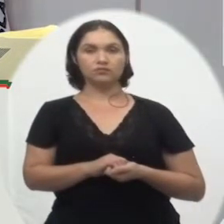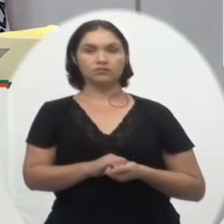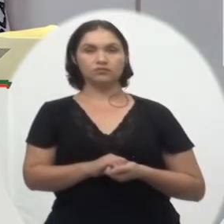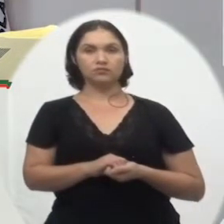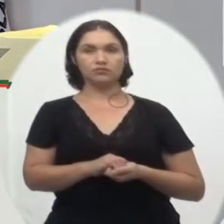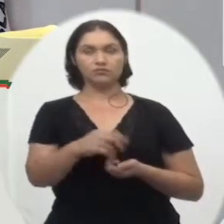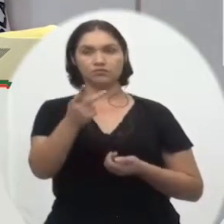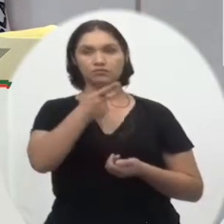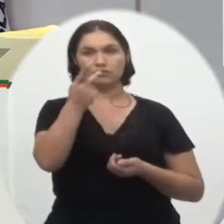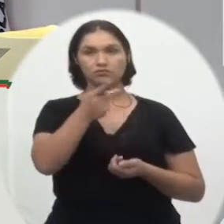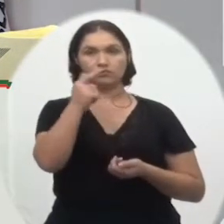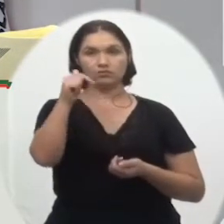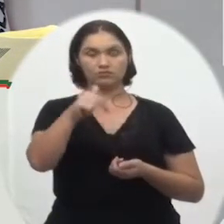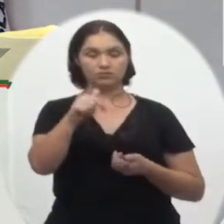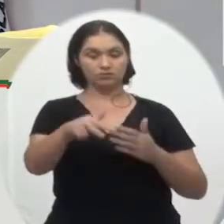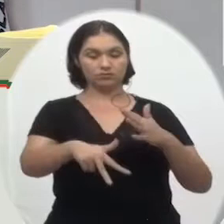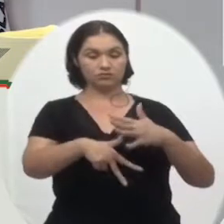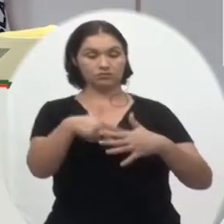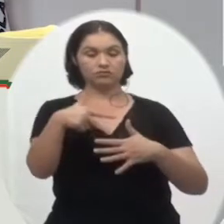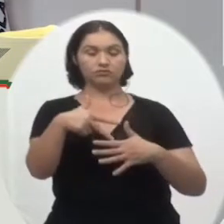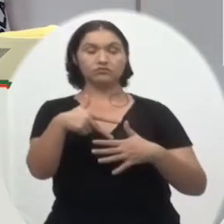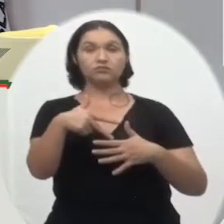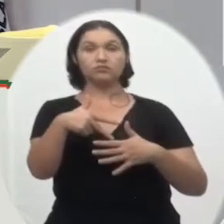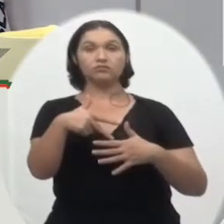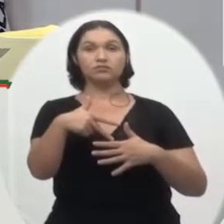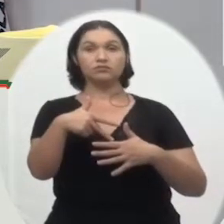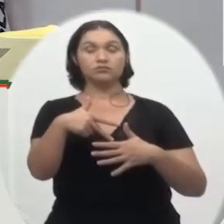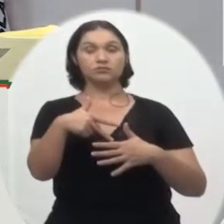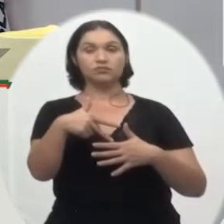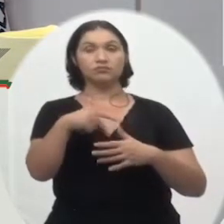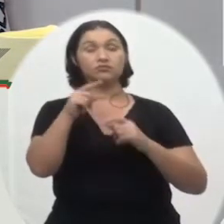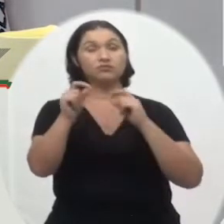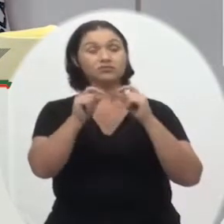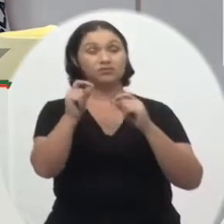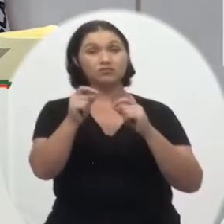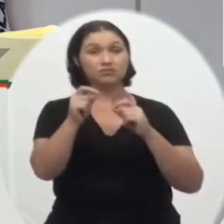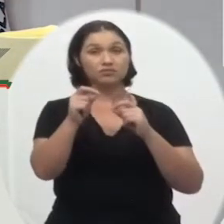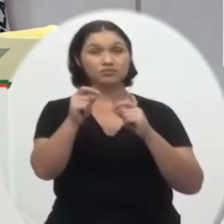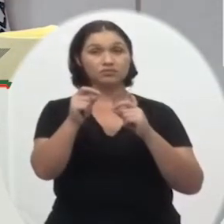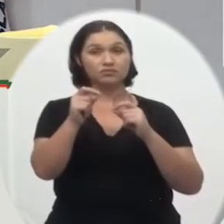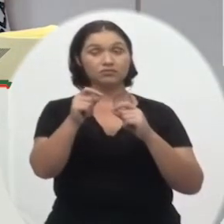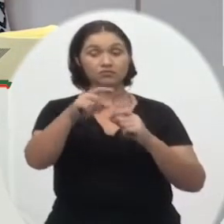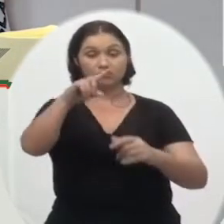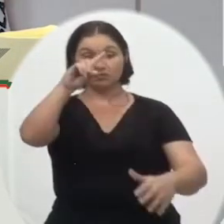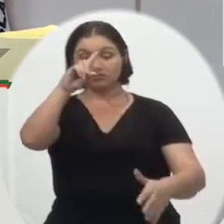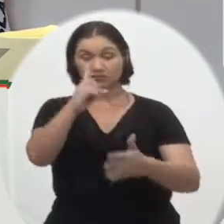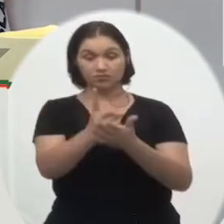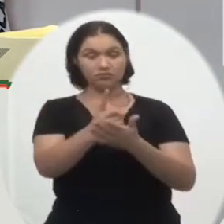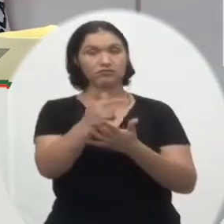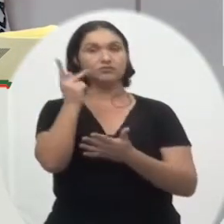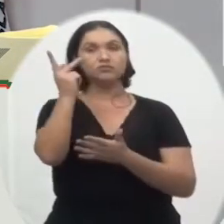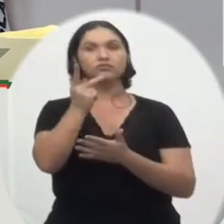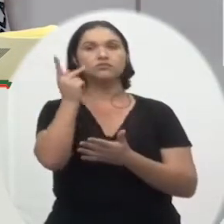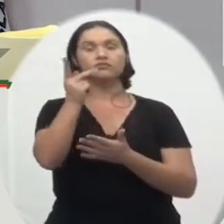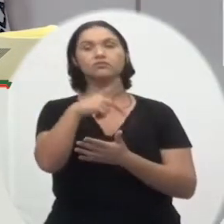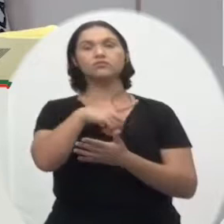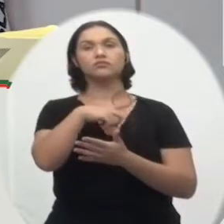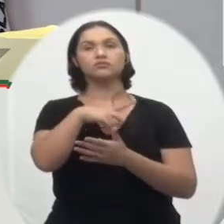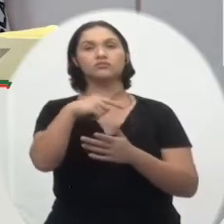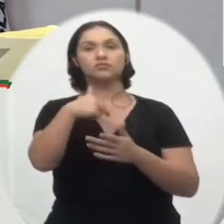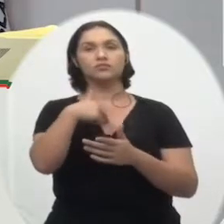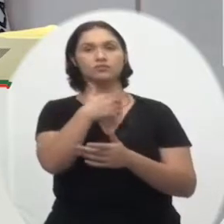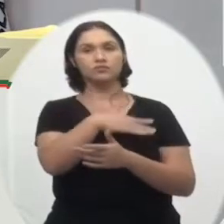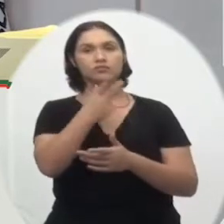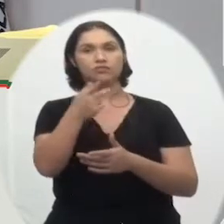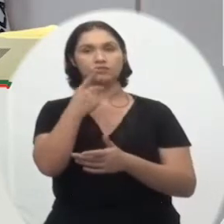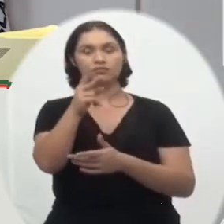Foi falado que nessa casa ela é política. Essa casa, as decisões são políticas. Eu prefiro dizer diferente,